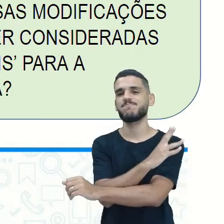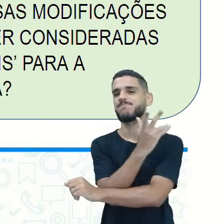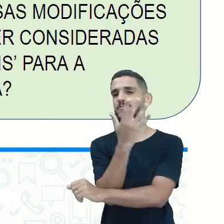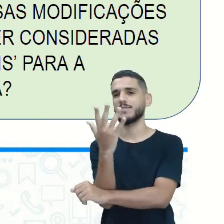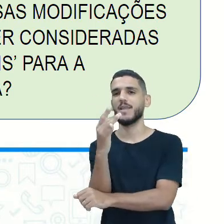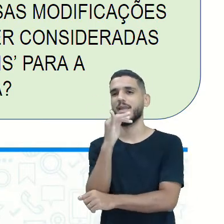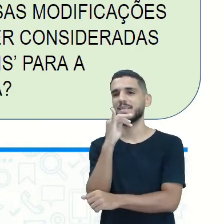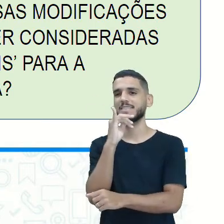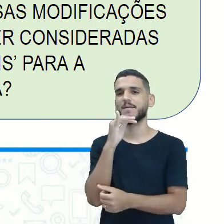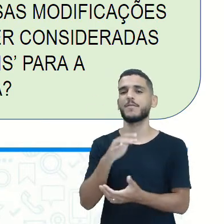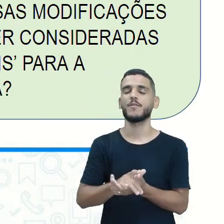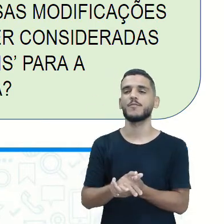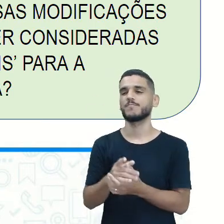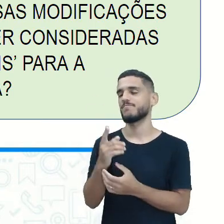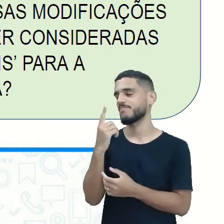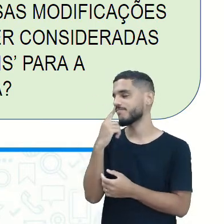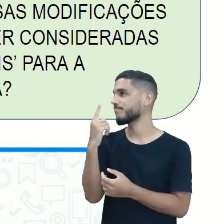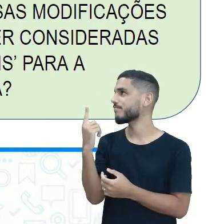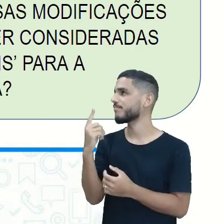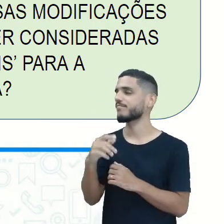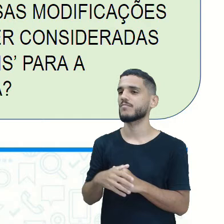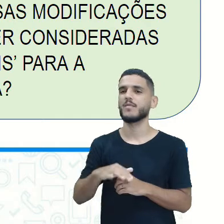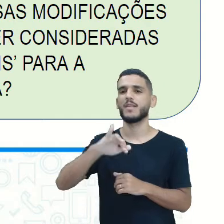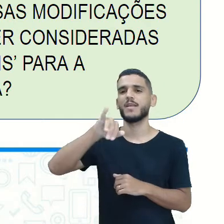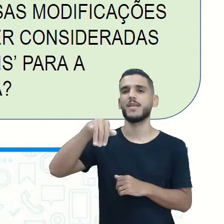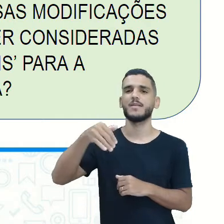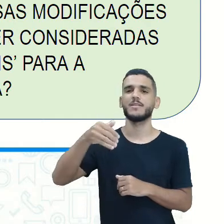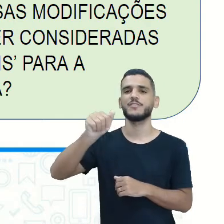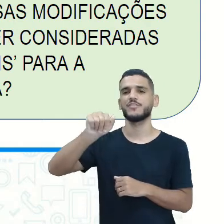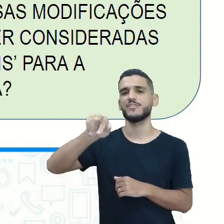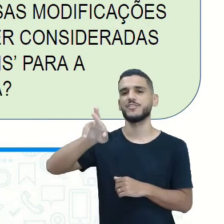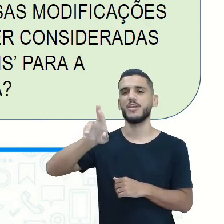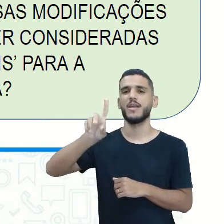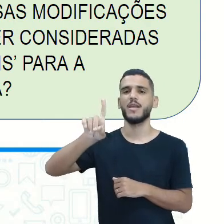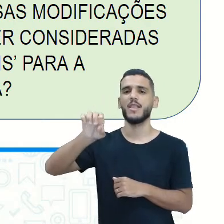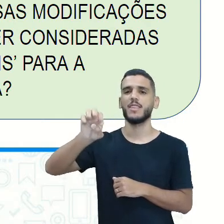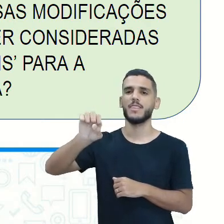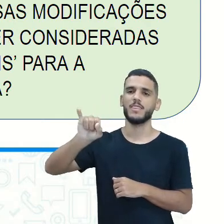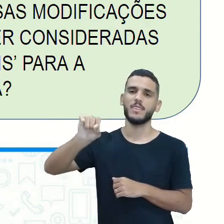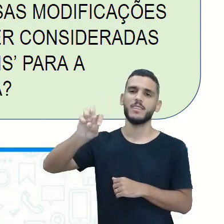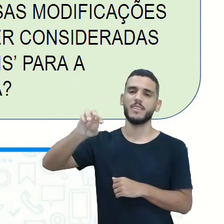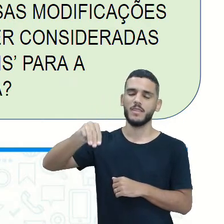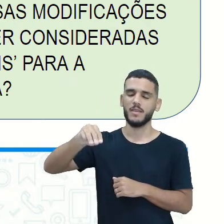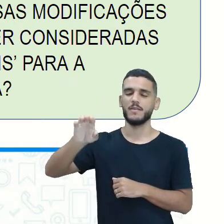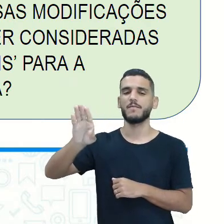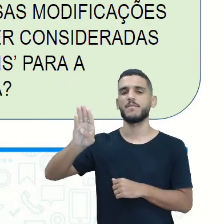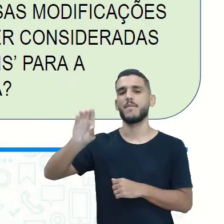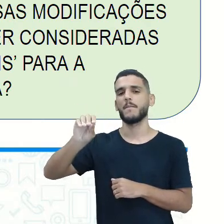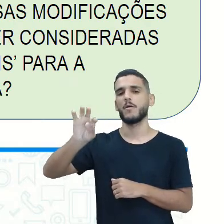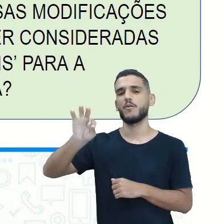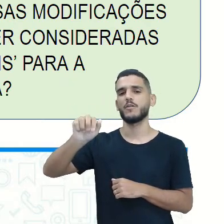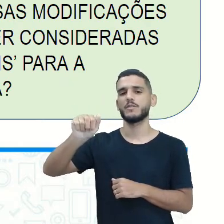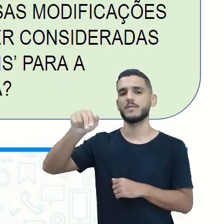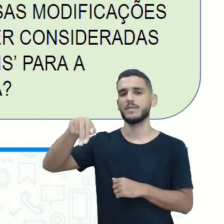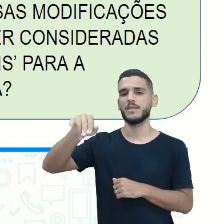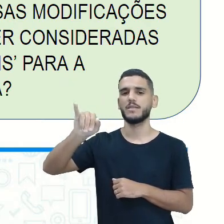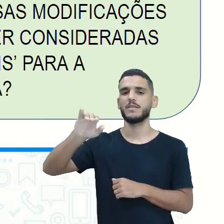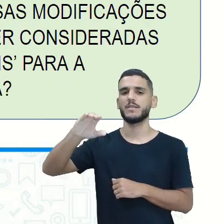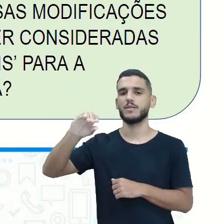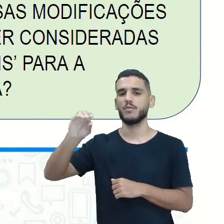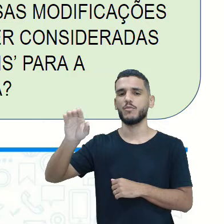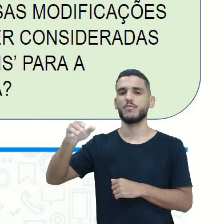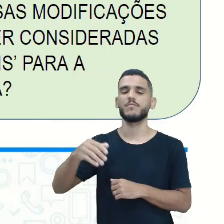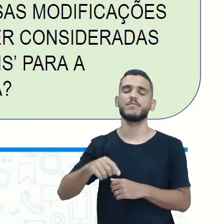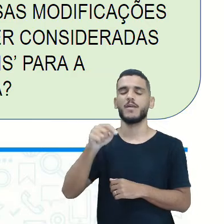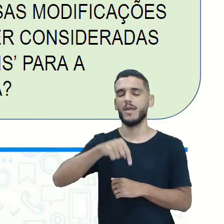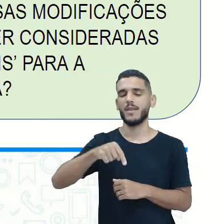Jardim Botânico do Recife, que é um lugar muito lindo. E lá você vê que tem intervenção humana também, quer dizer, as